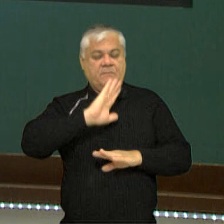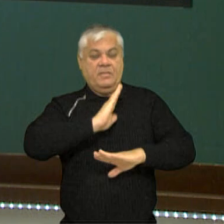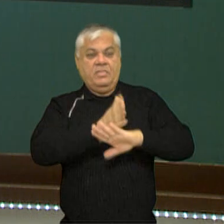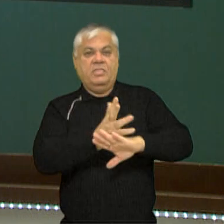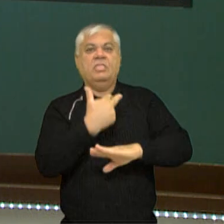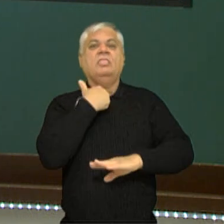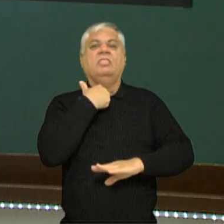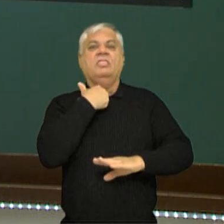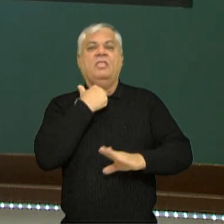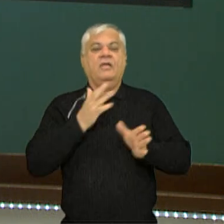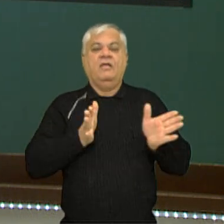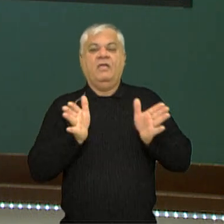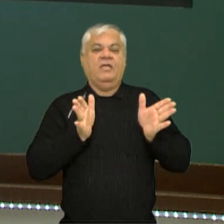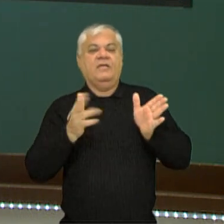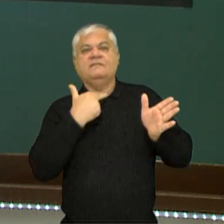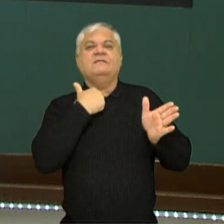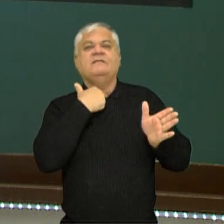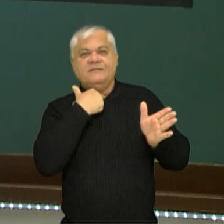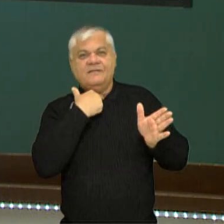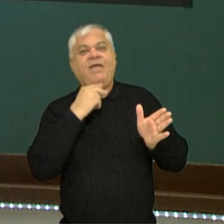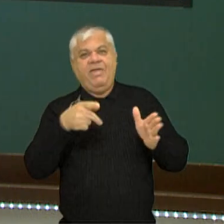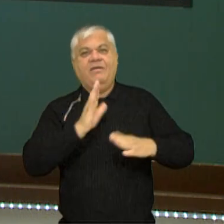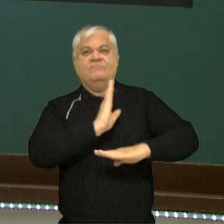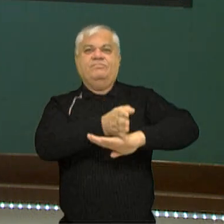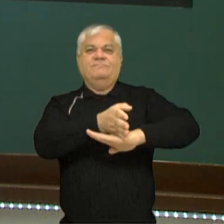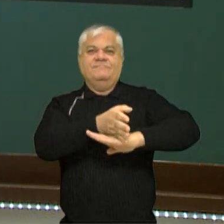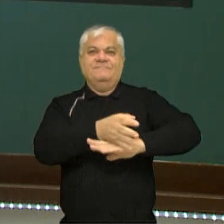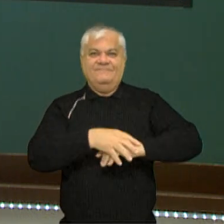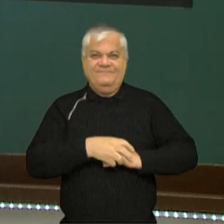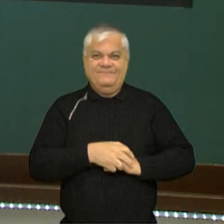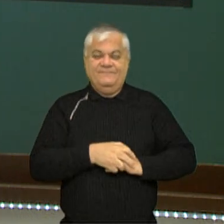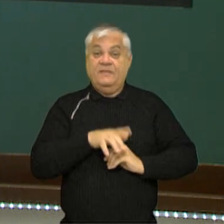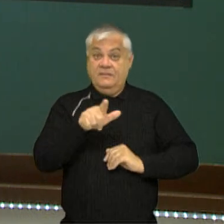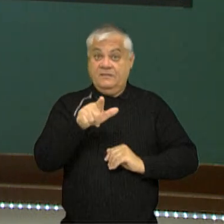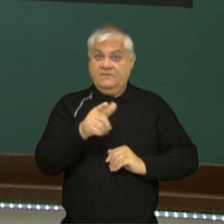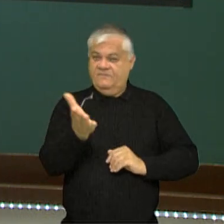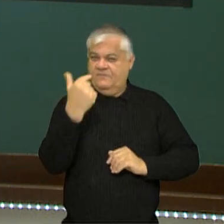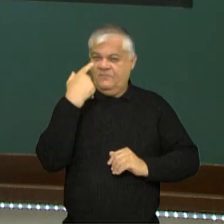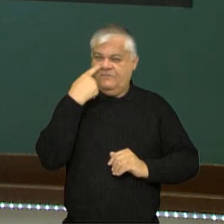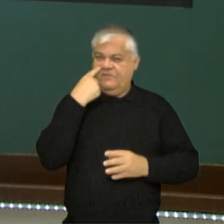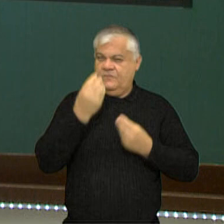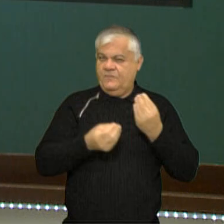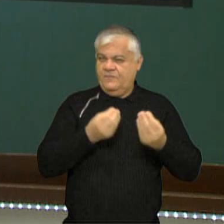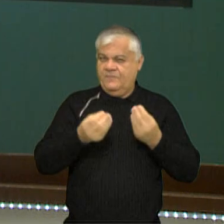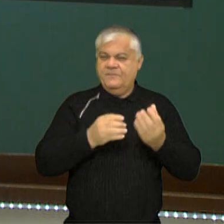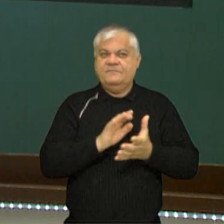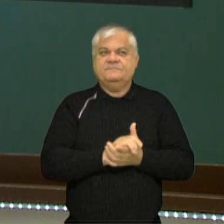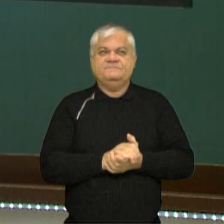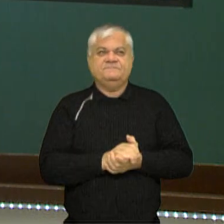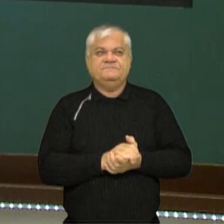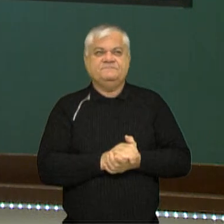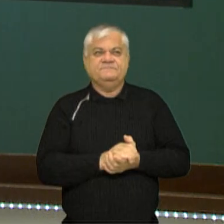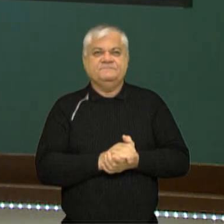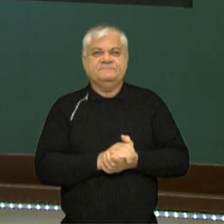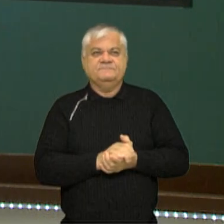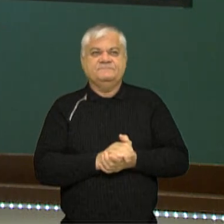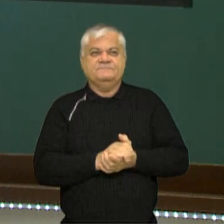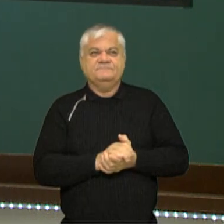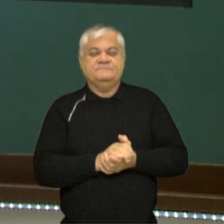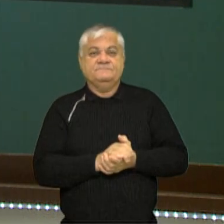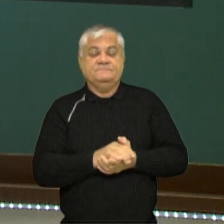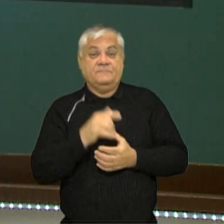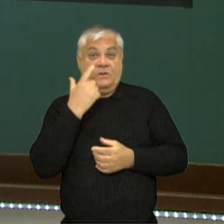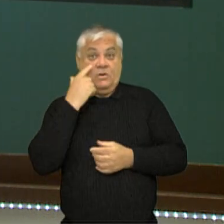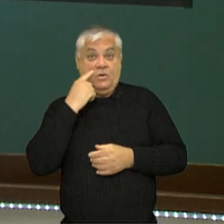o rei sem escapatória, ok? Então, prontos aí? Vamos ver qual é esse super lance?